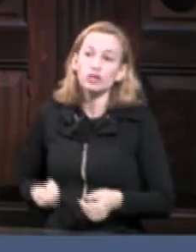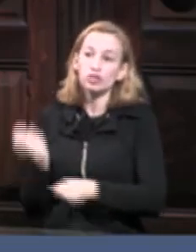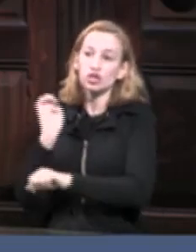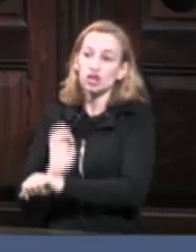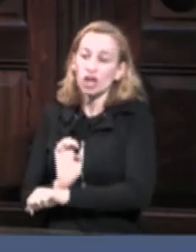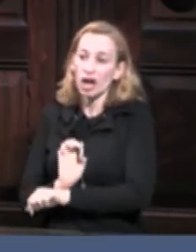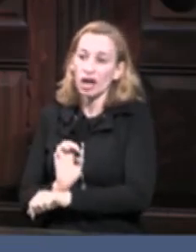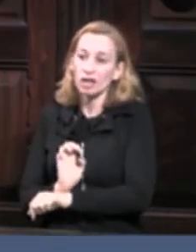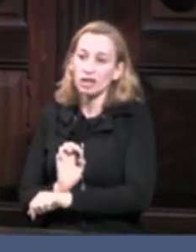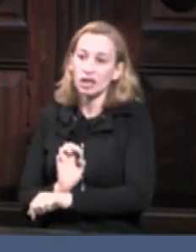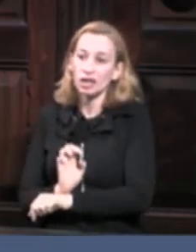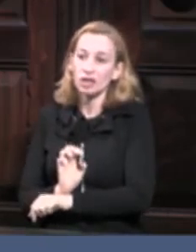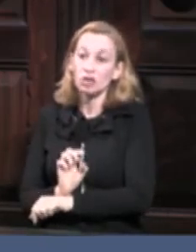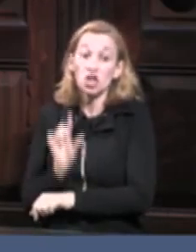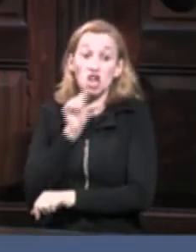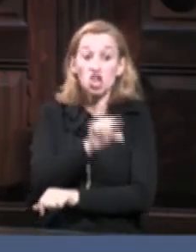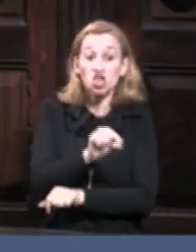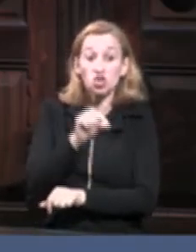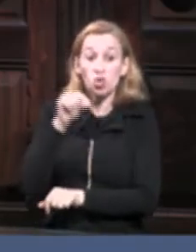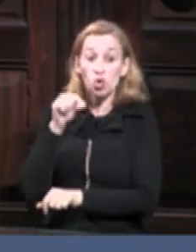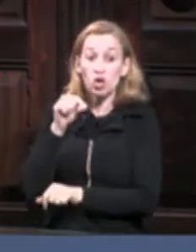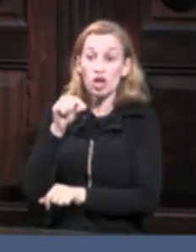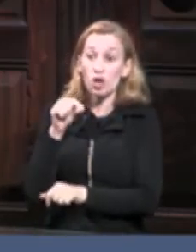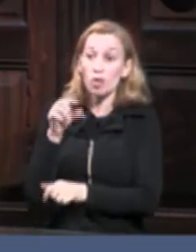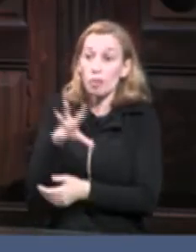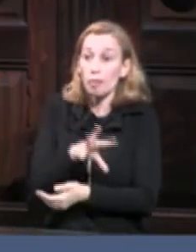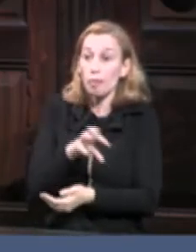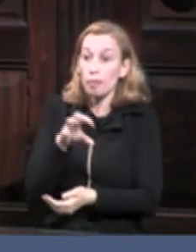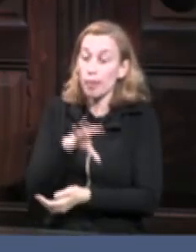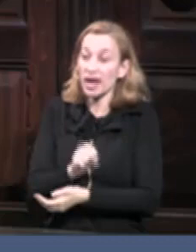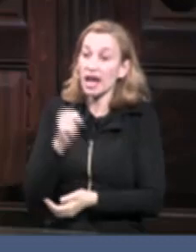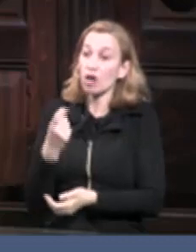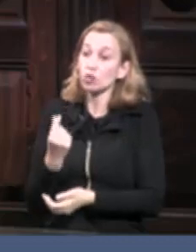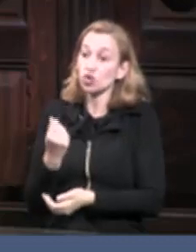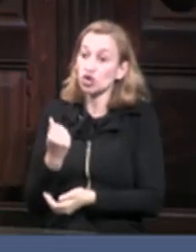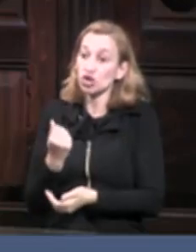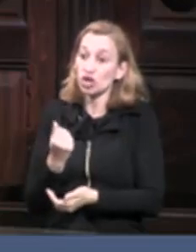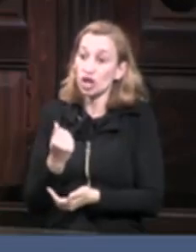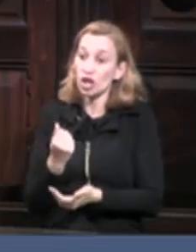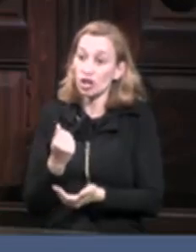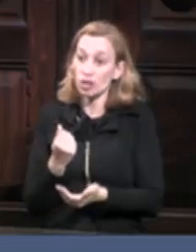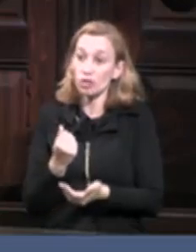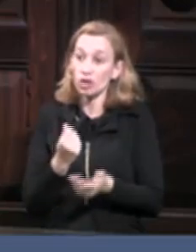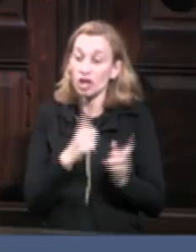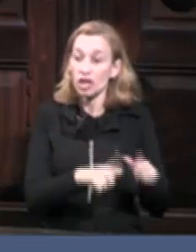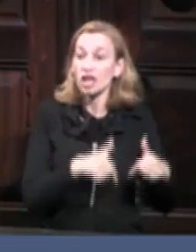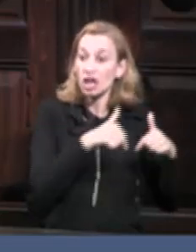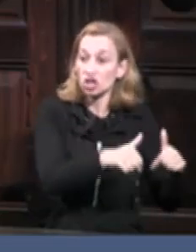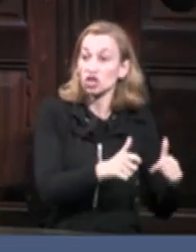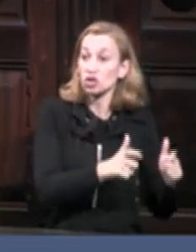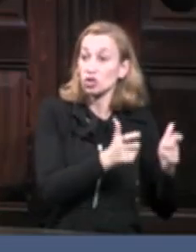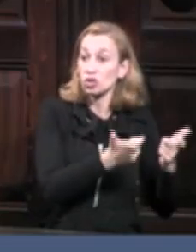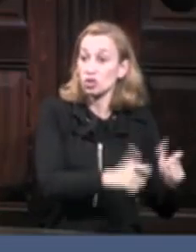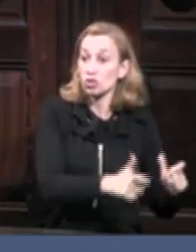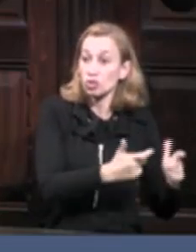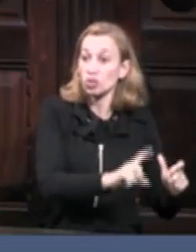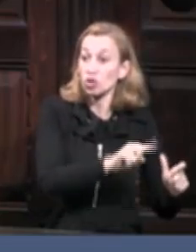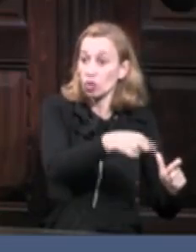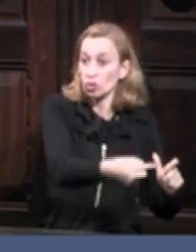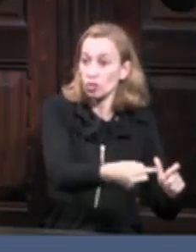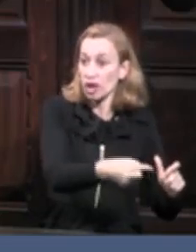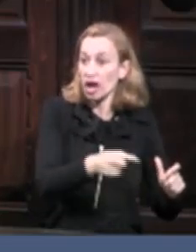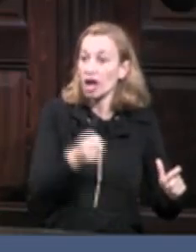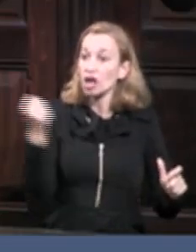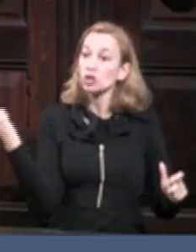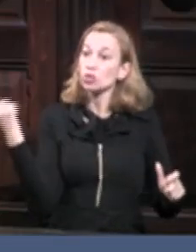preferiu cortar no social, mas manter a publicidade do governo do estado. Mas nós, nesta